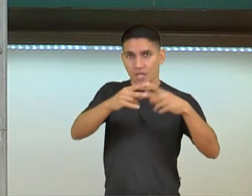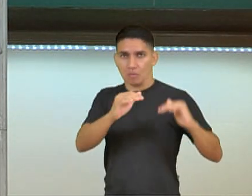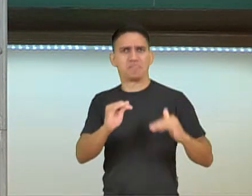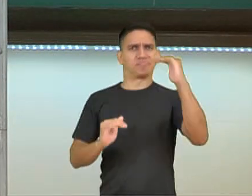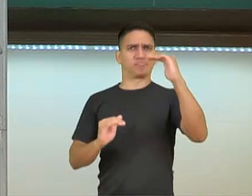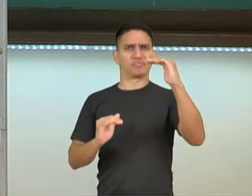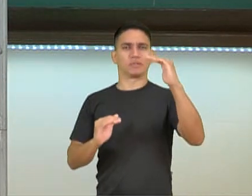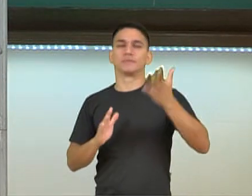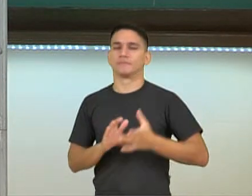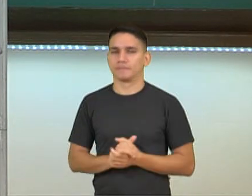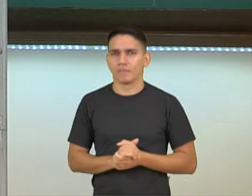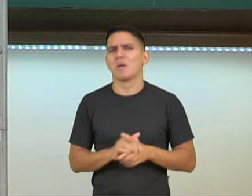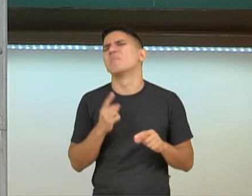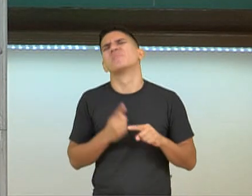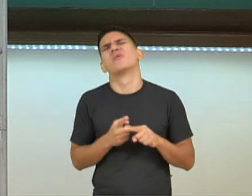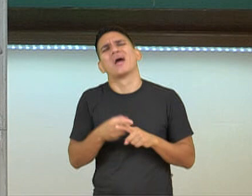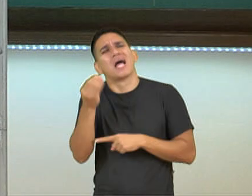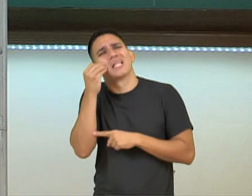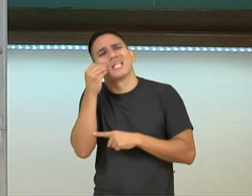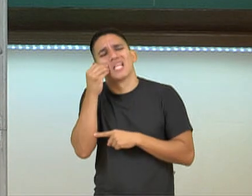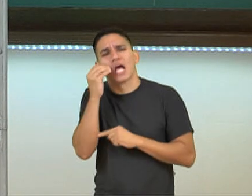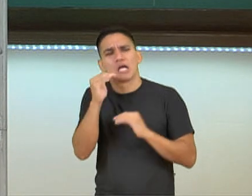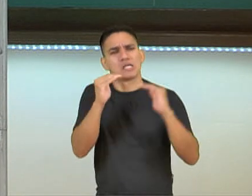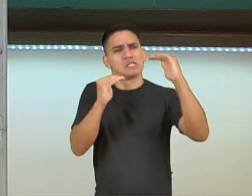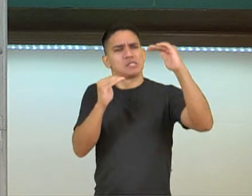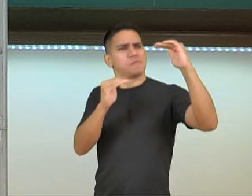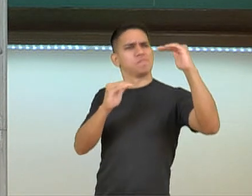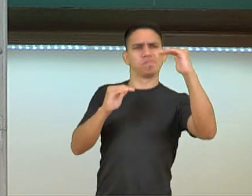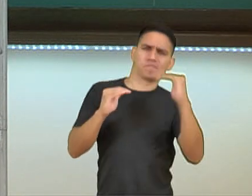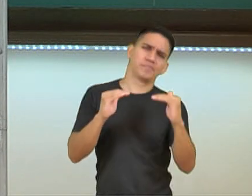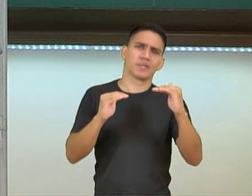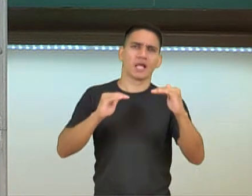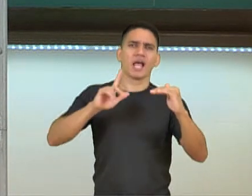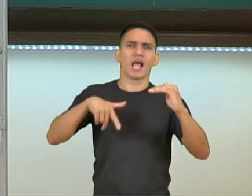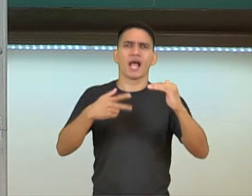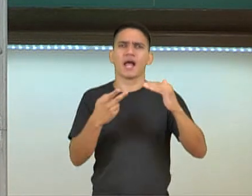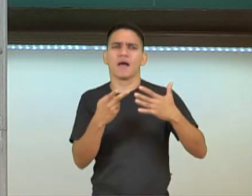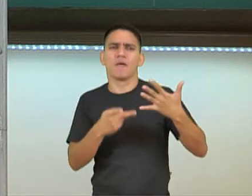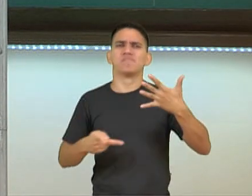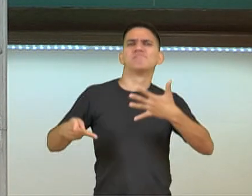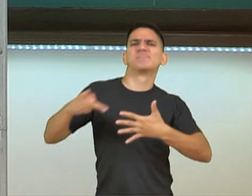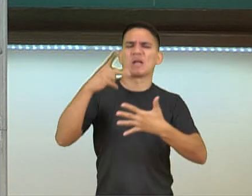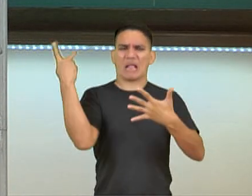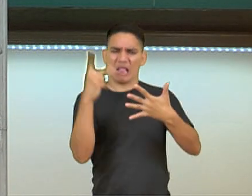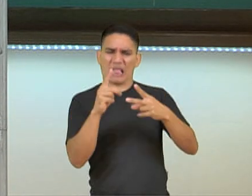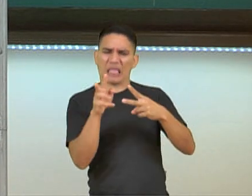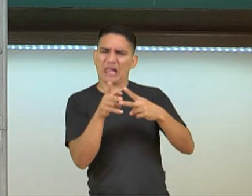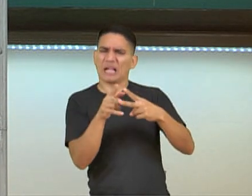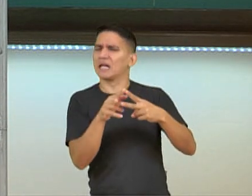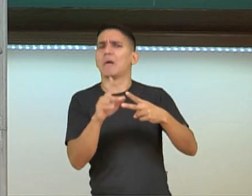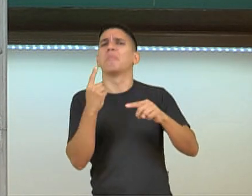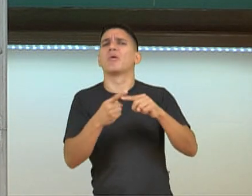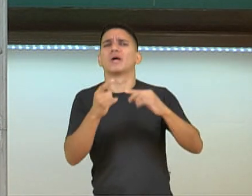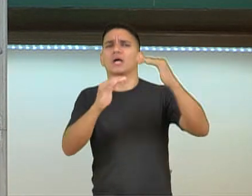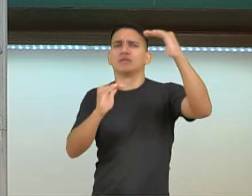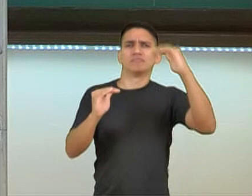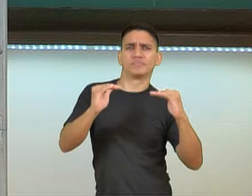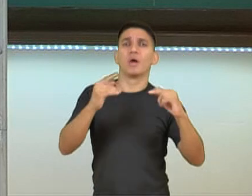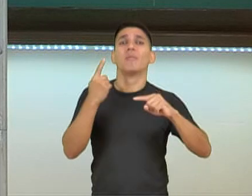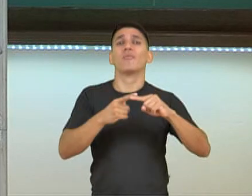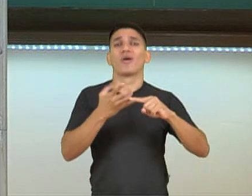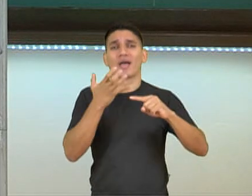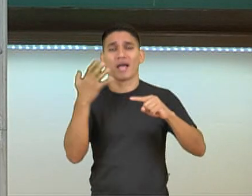que eles tentam limitar? Eles tentam, na verdade, retirar os privilégios do primeiro e do segundo estado. Porque eles queriam